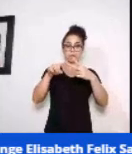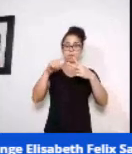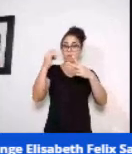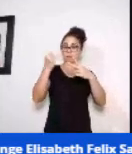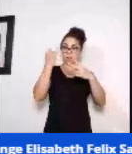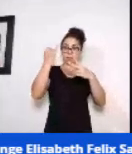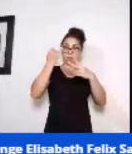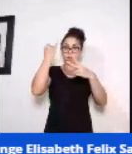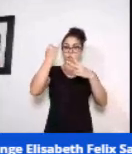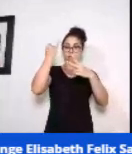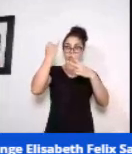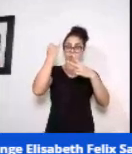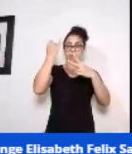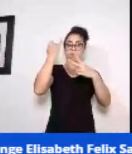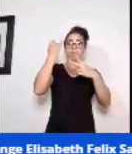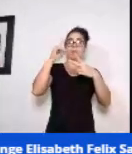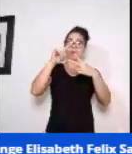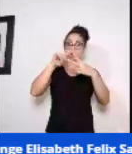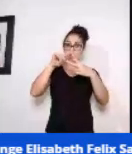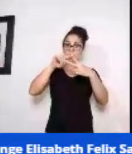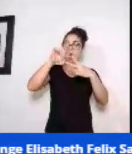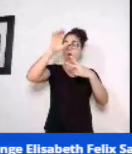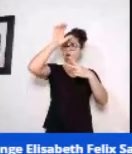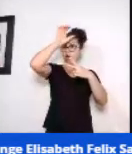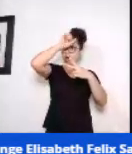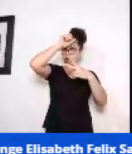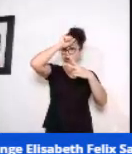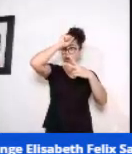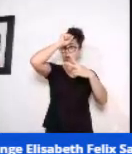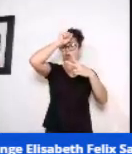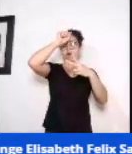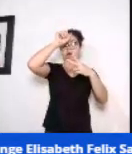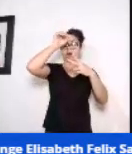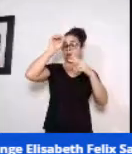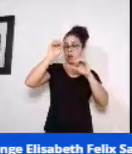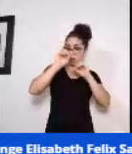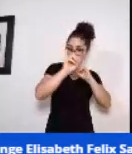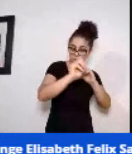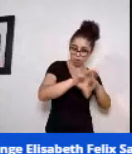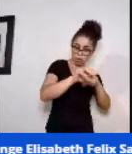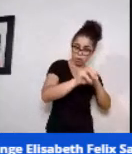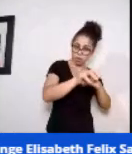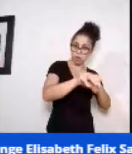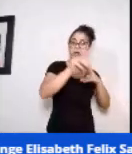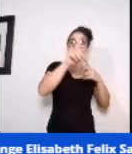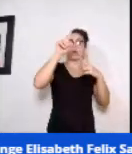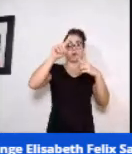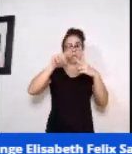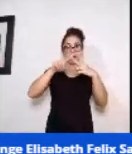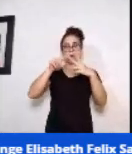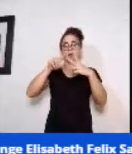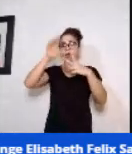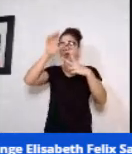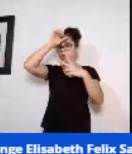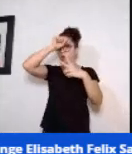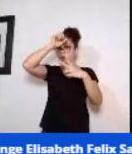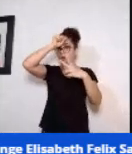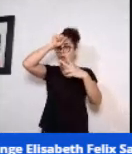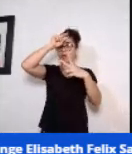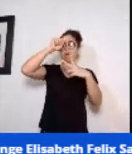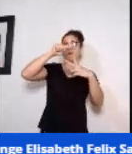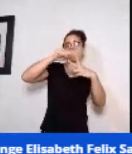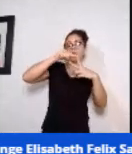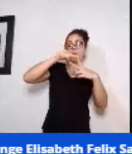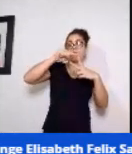mas também o processo de aprendizagem. Porque um estava vinculado com o professor e um estava